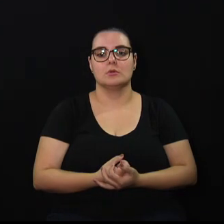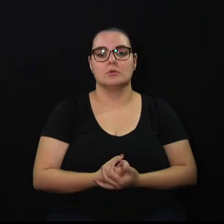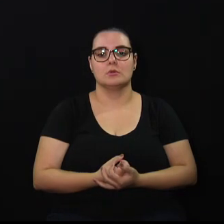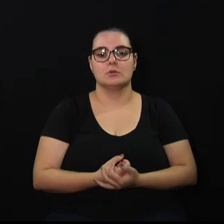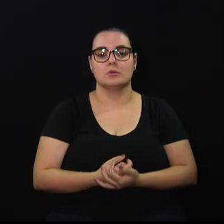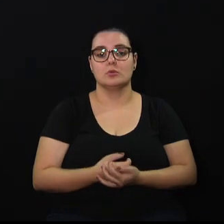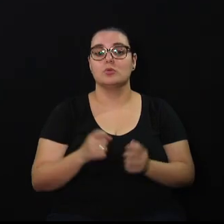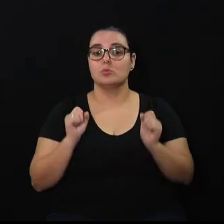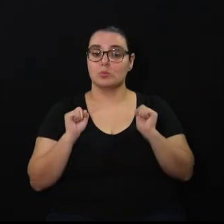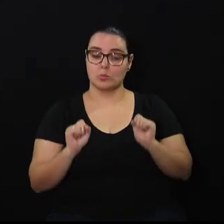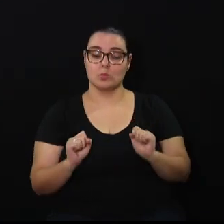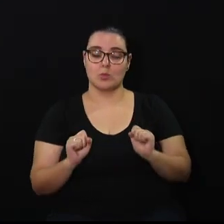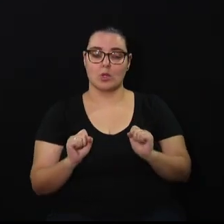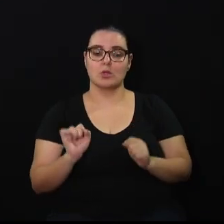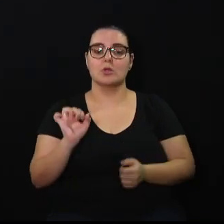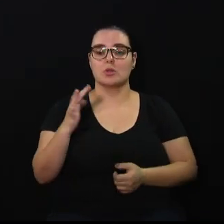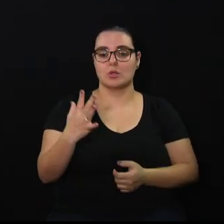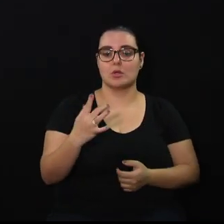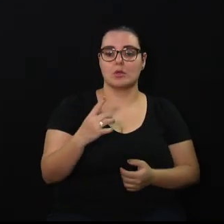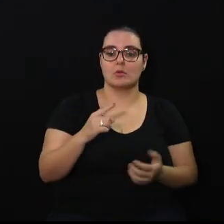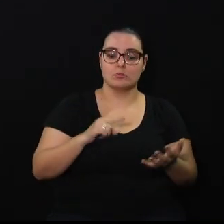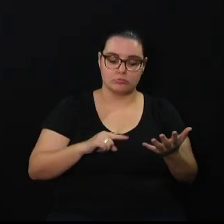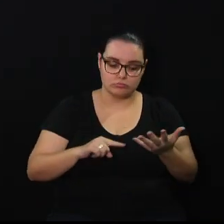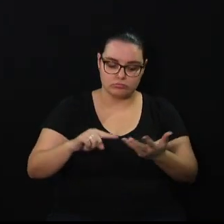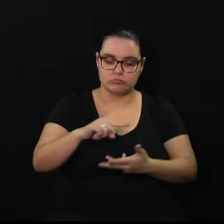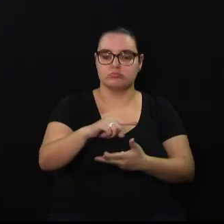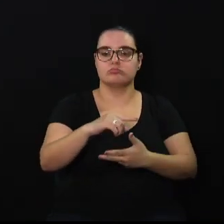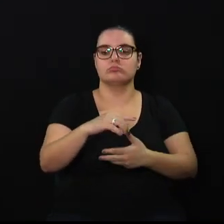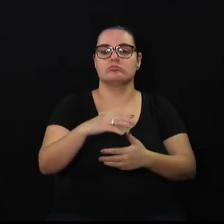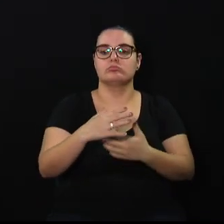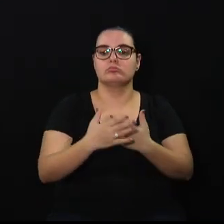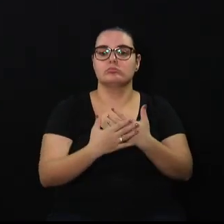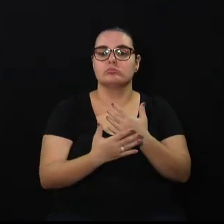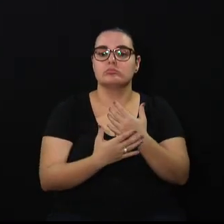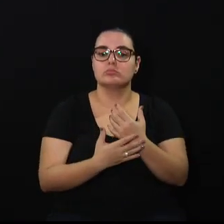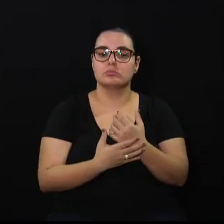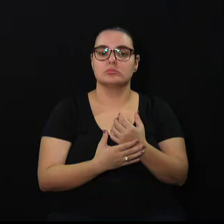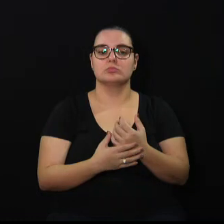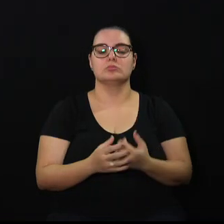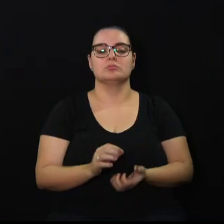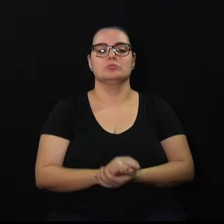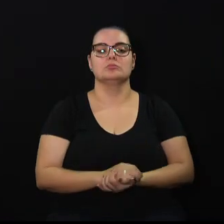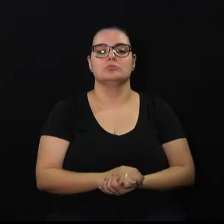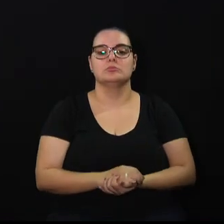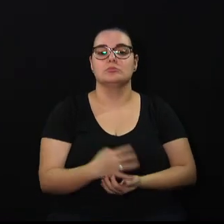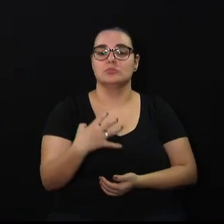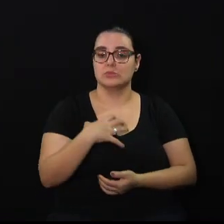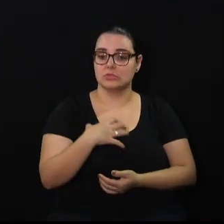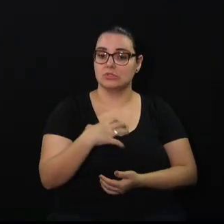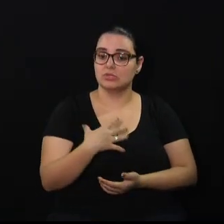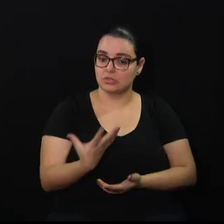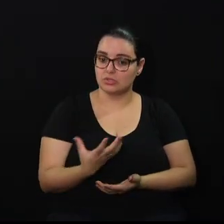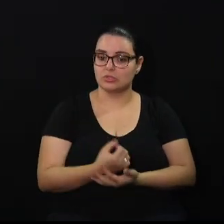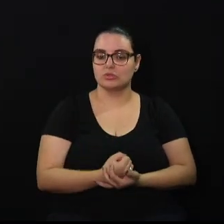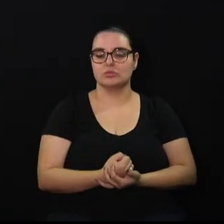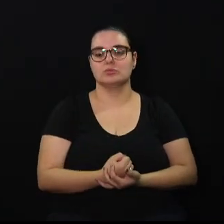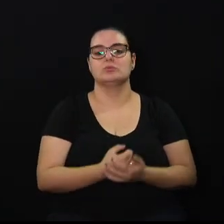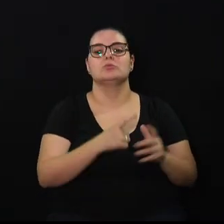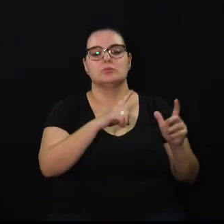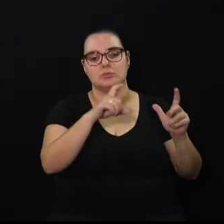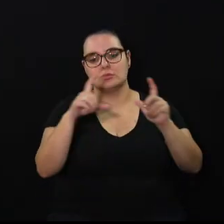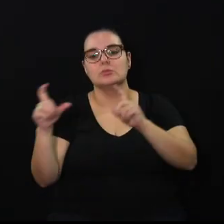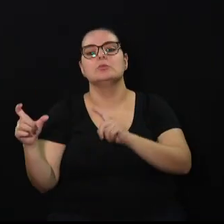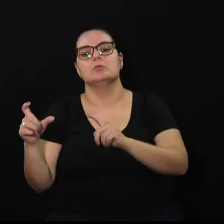possibilidades de cada dessas áreas de sensoriais pra vocês verem que só bastante fotos então vou ter que